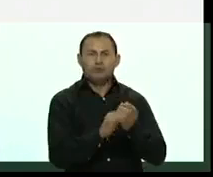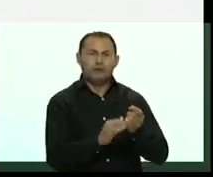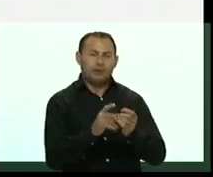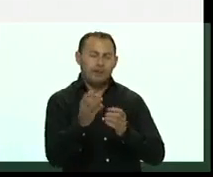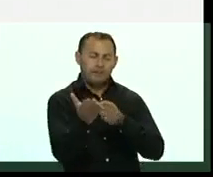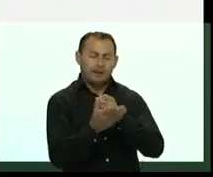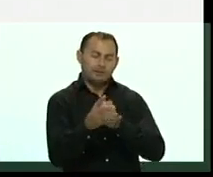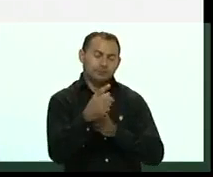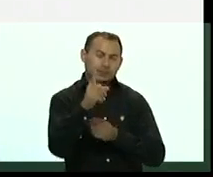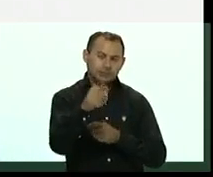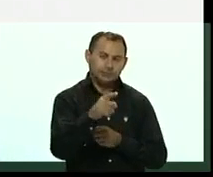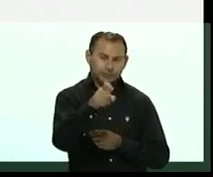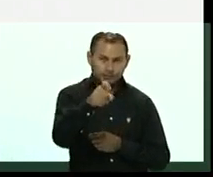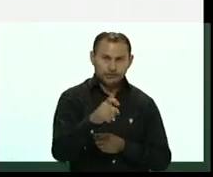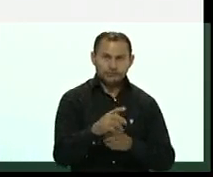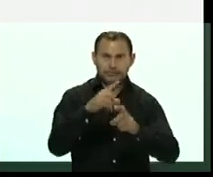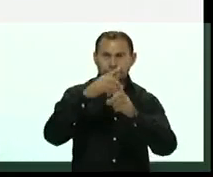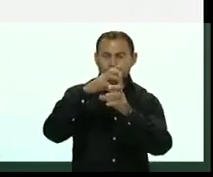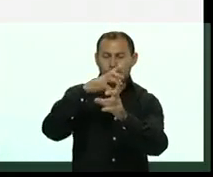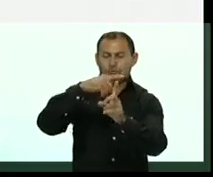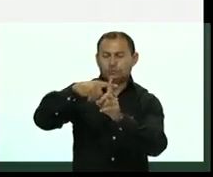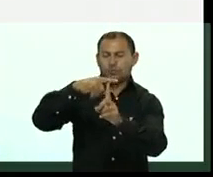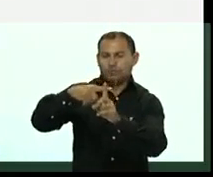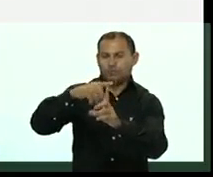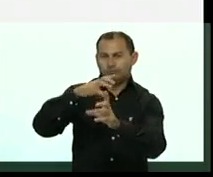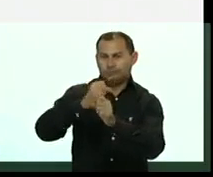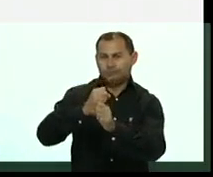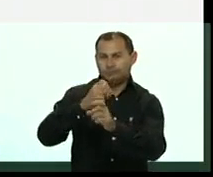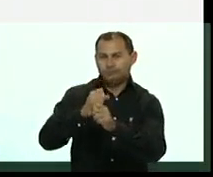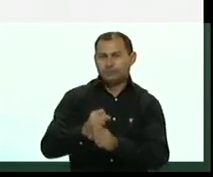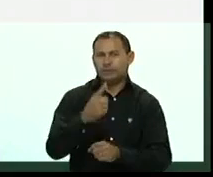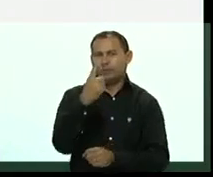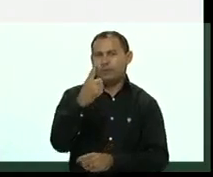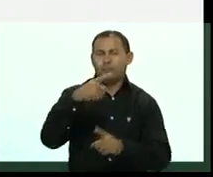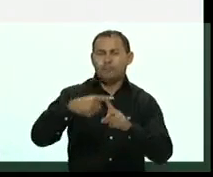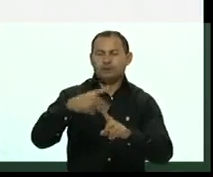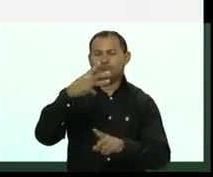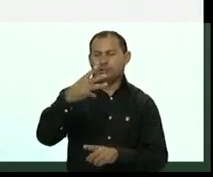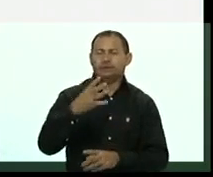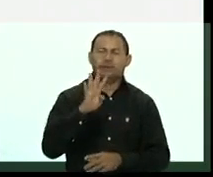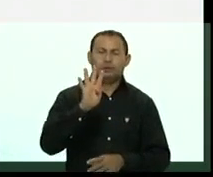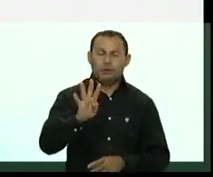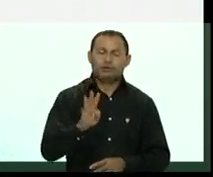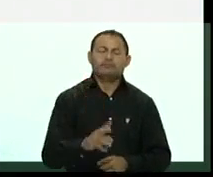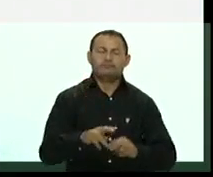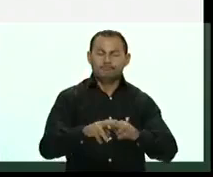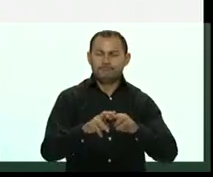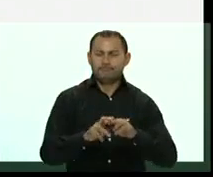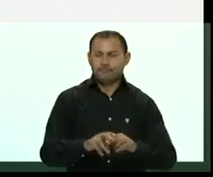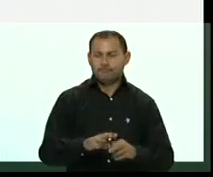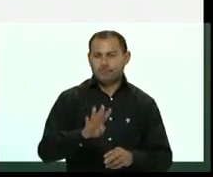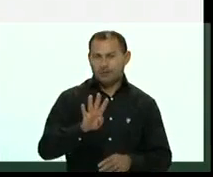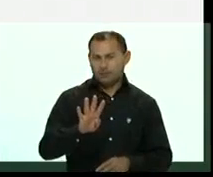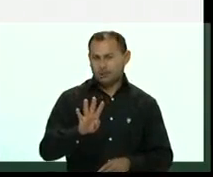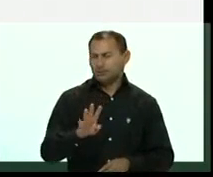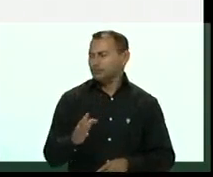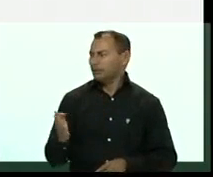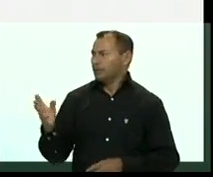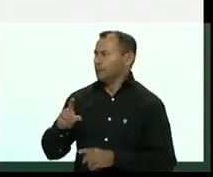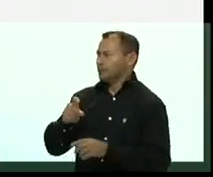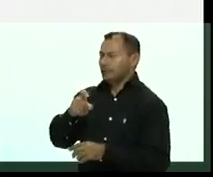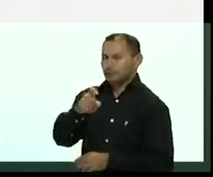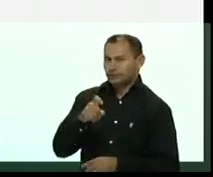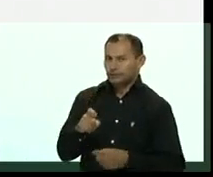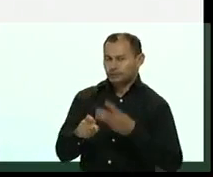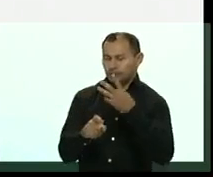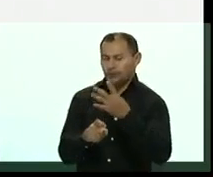minha base e somo os meus expoentes. Então, 1 mais 3, 4. Por isso que está aparecendo esse x elevado